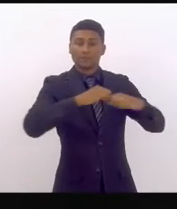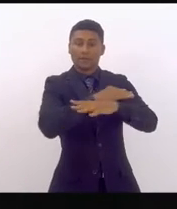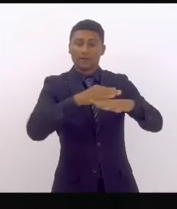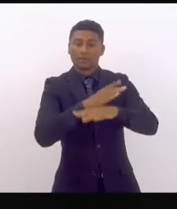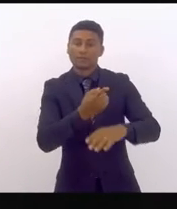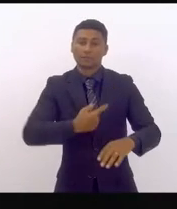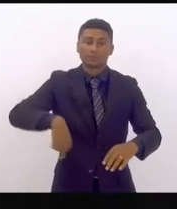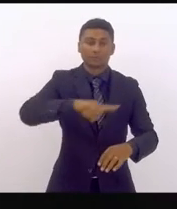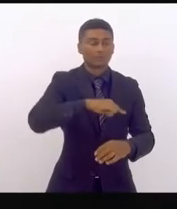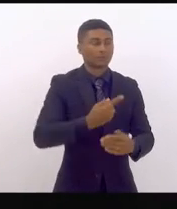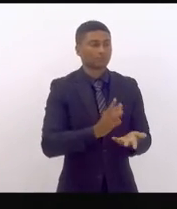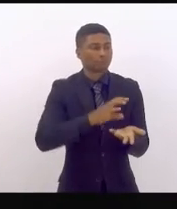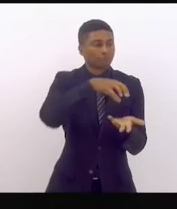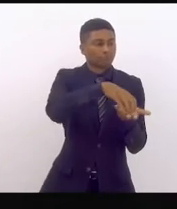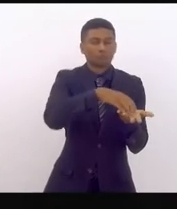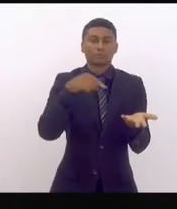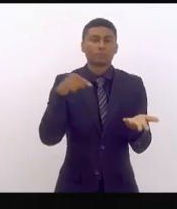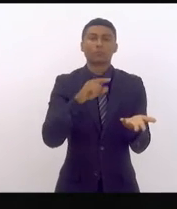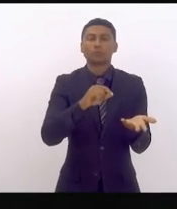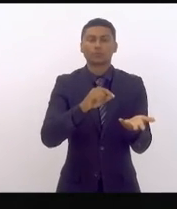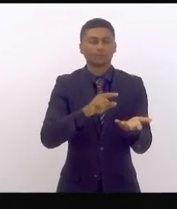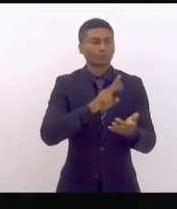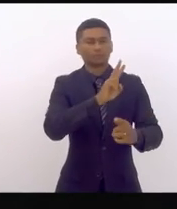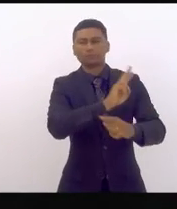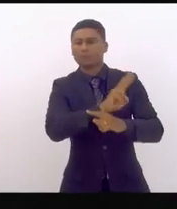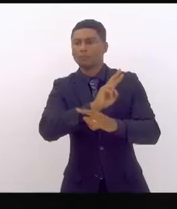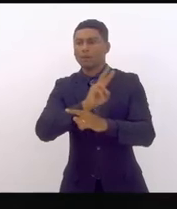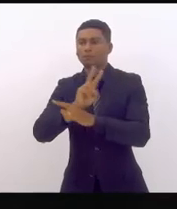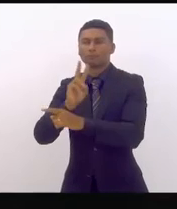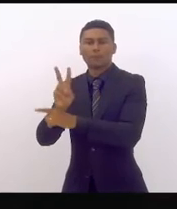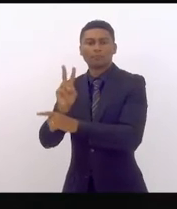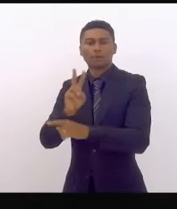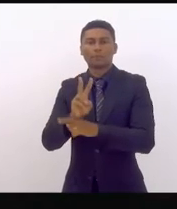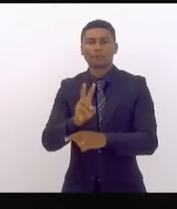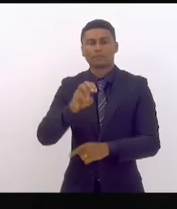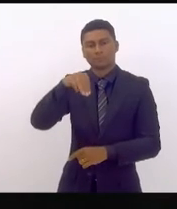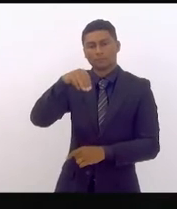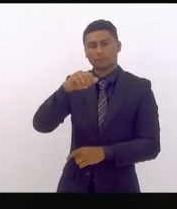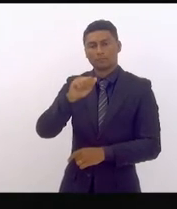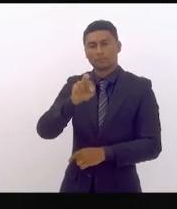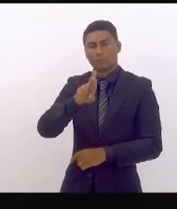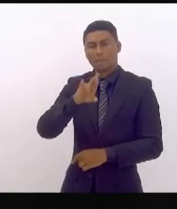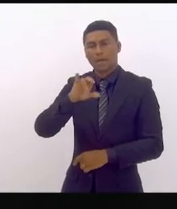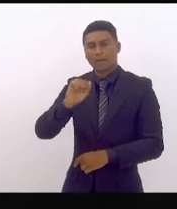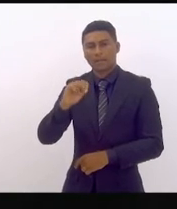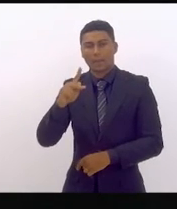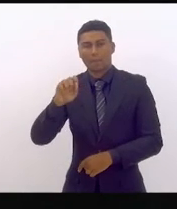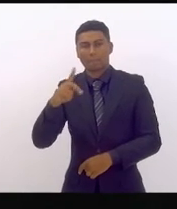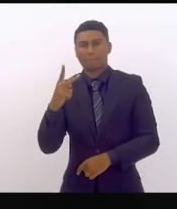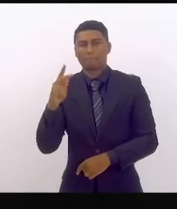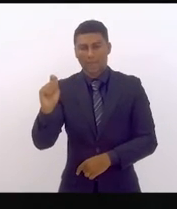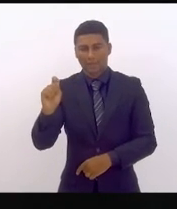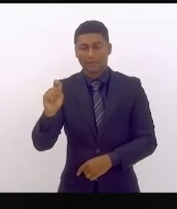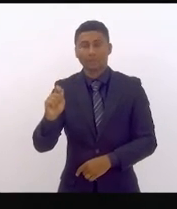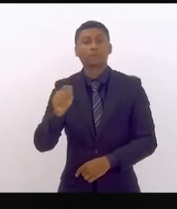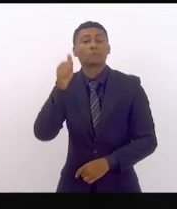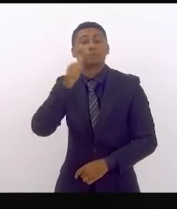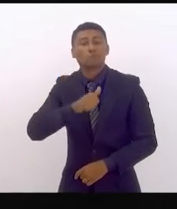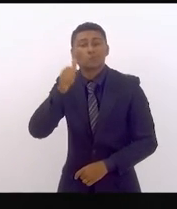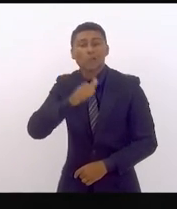Maria da Penha que defende as nossas mulheres que são vítima de qualquer tipo de violência